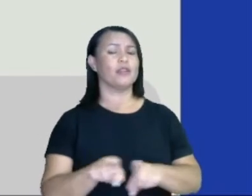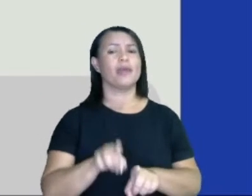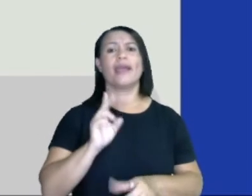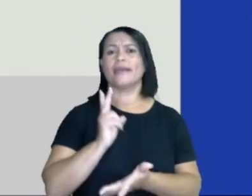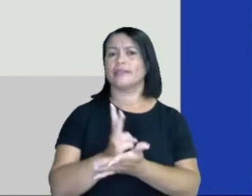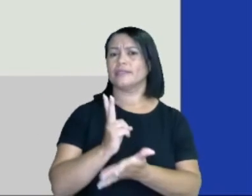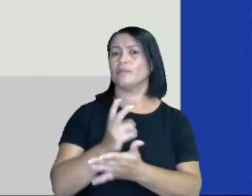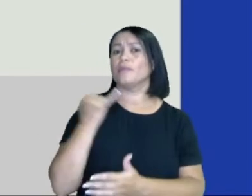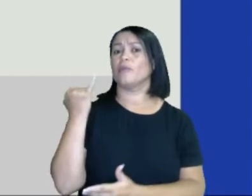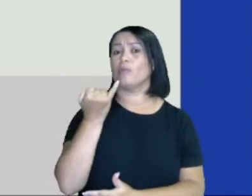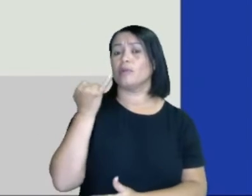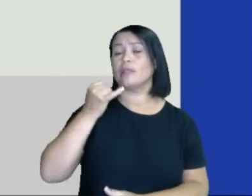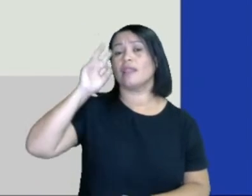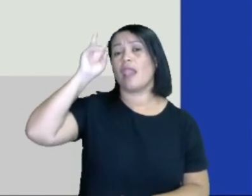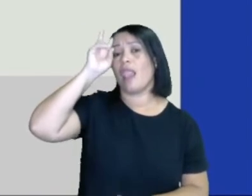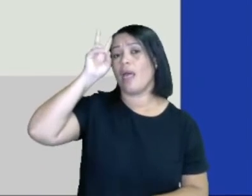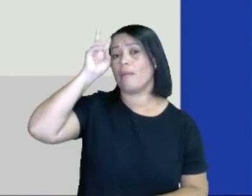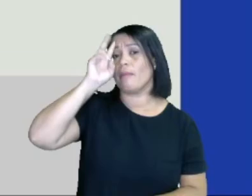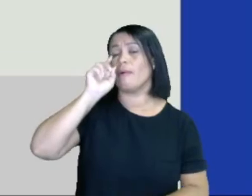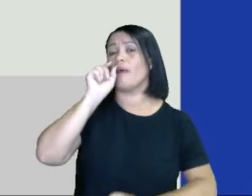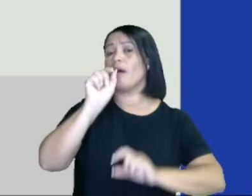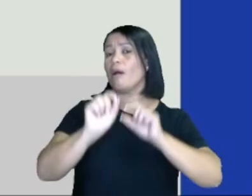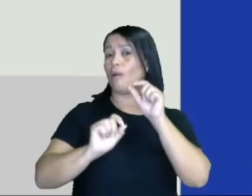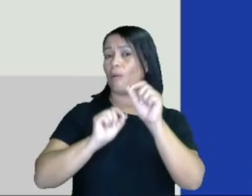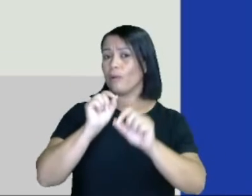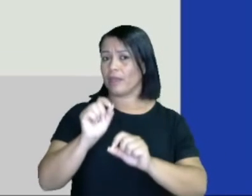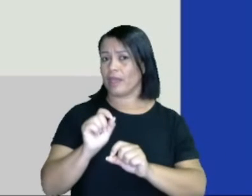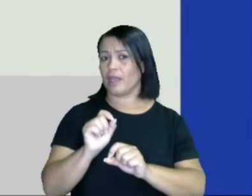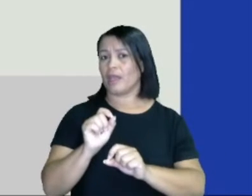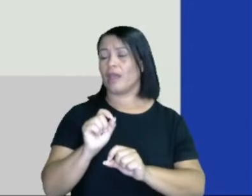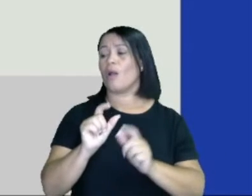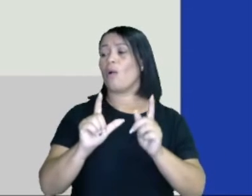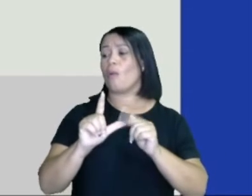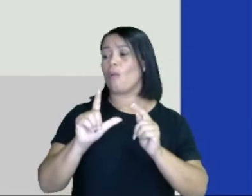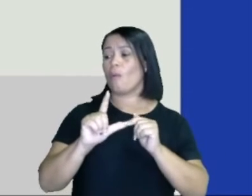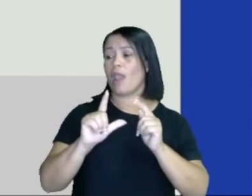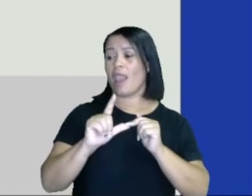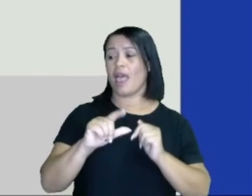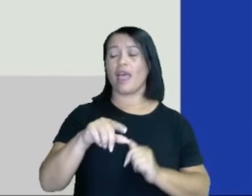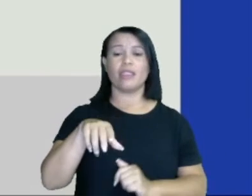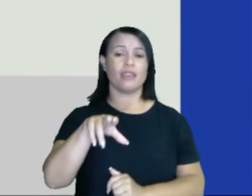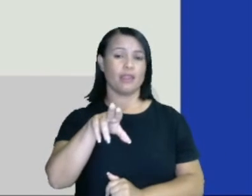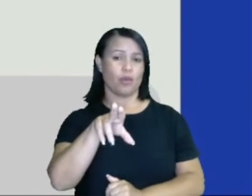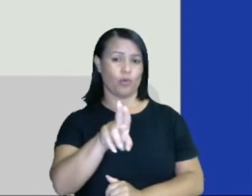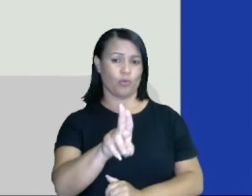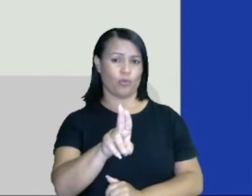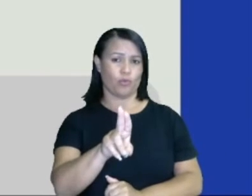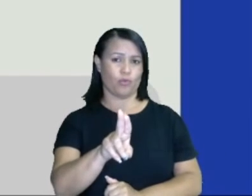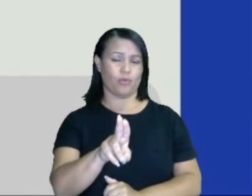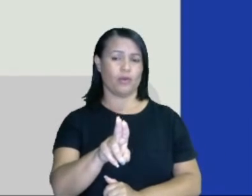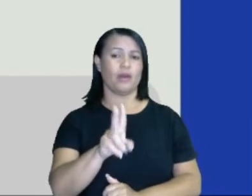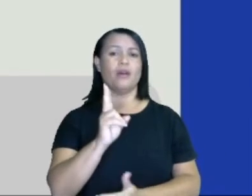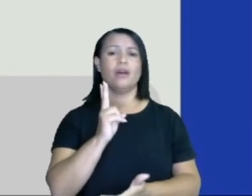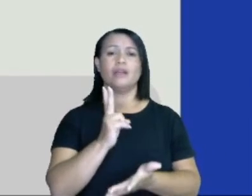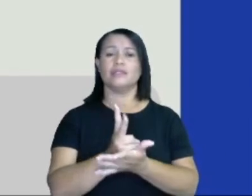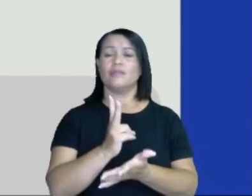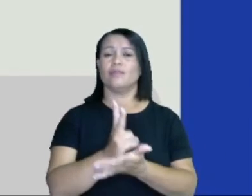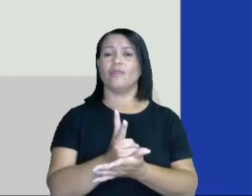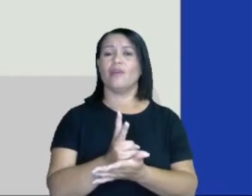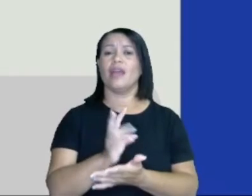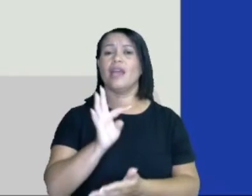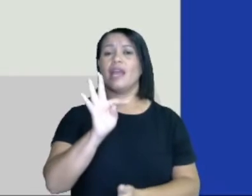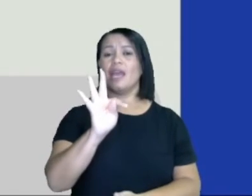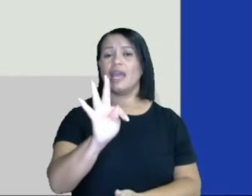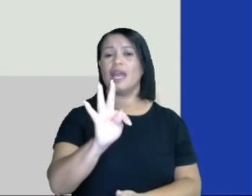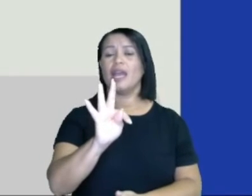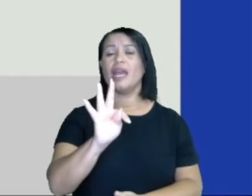importante lembrar que é com o, não esteve, como em português.